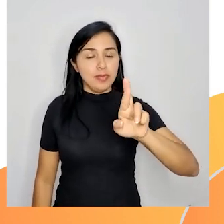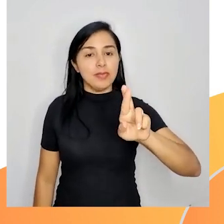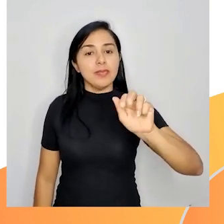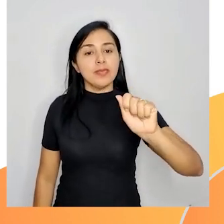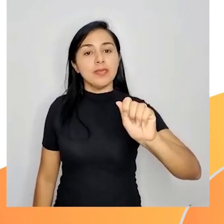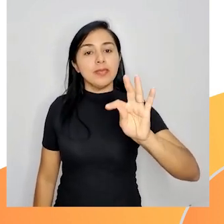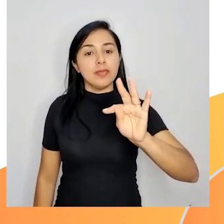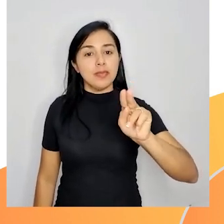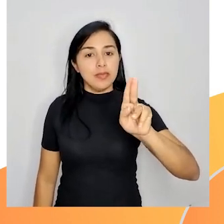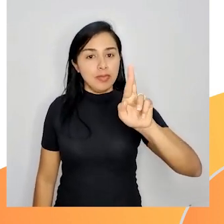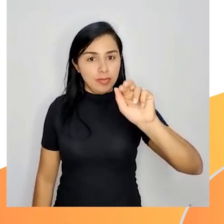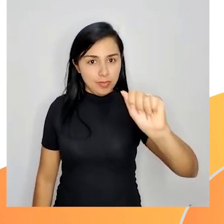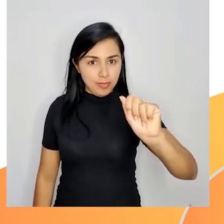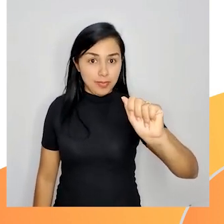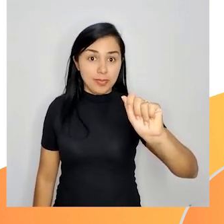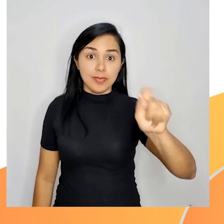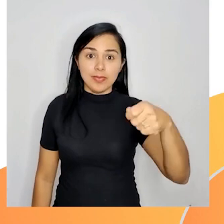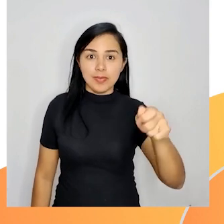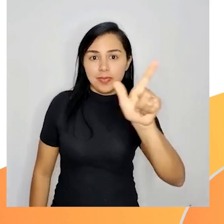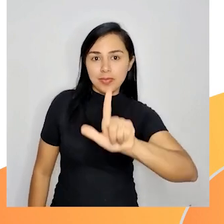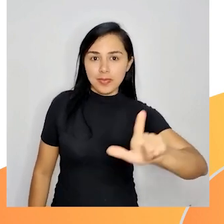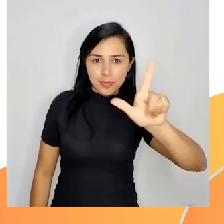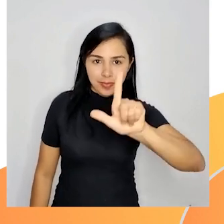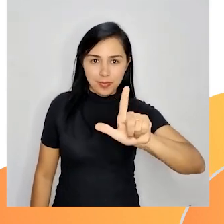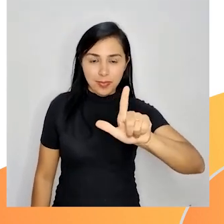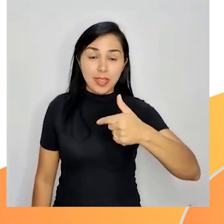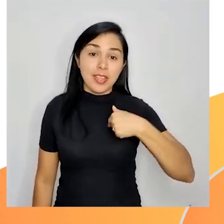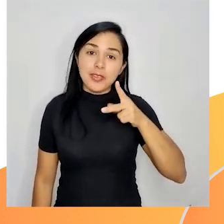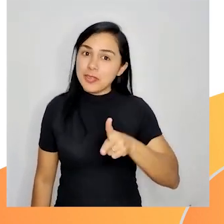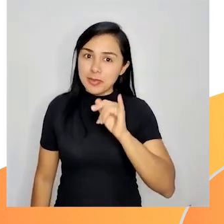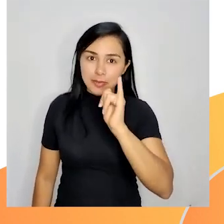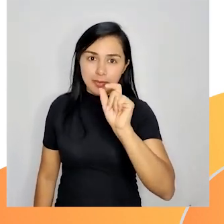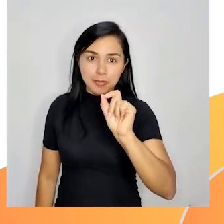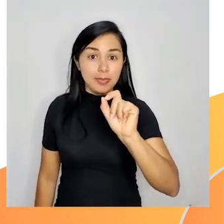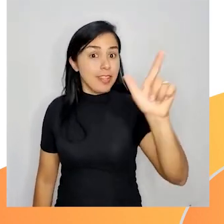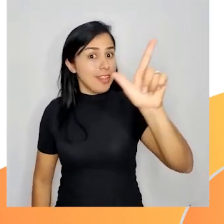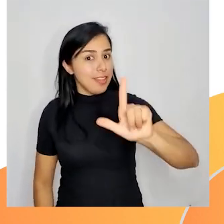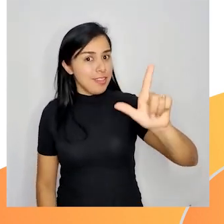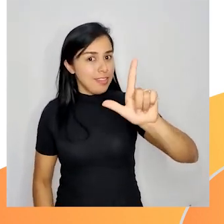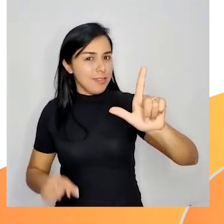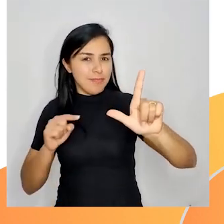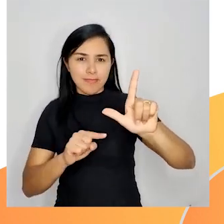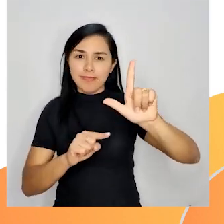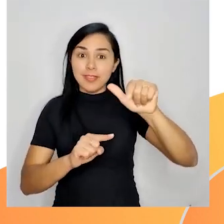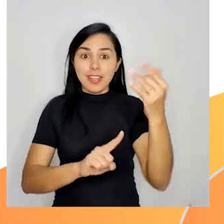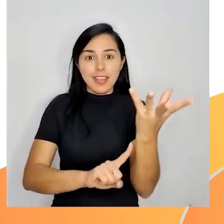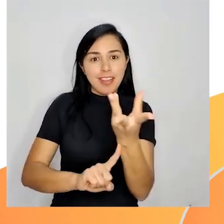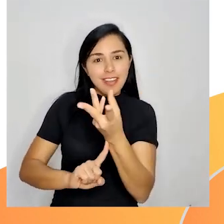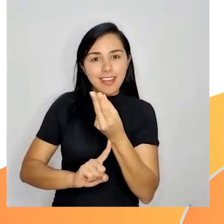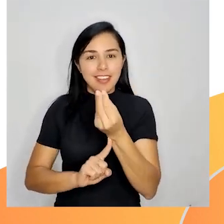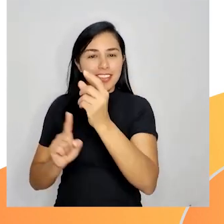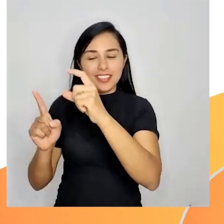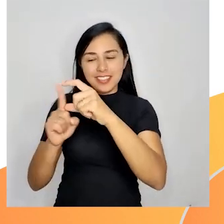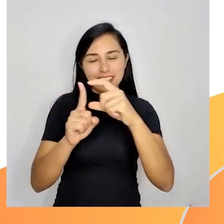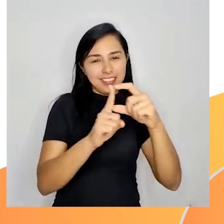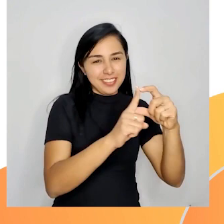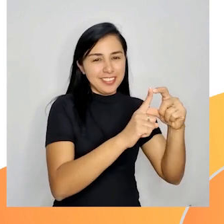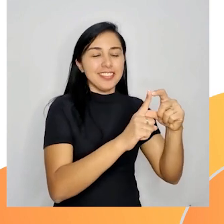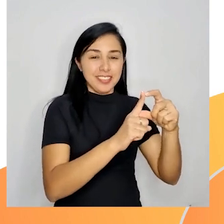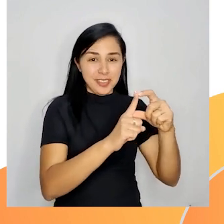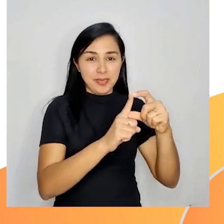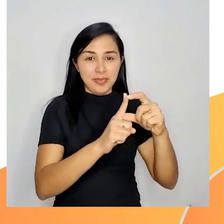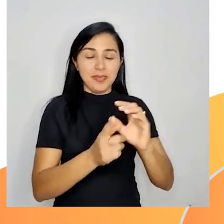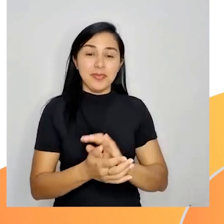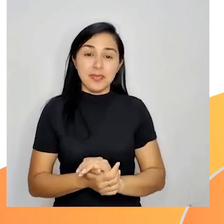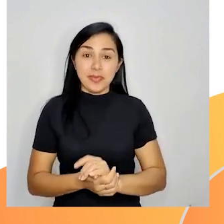literatura. E eu gosto de lembrar sempre que literatura é a arte das palavras e